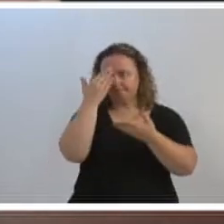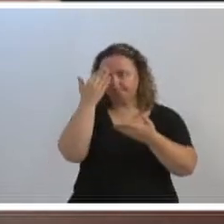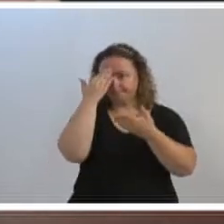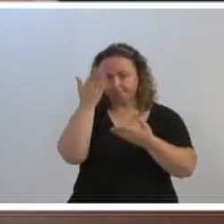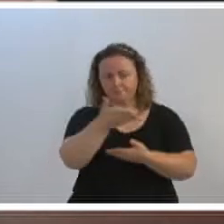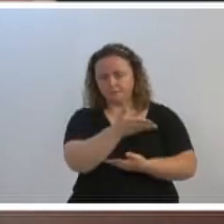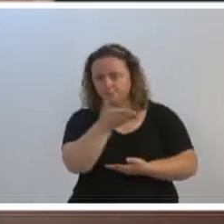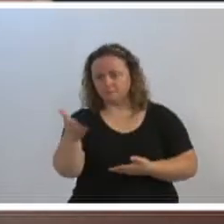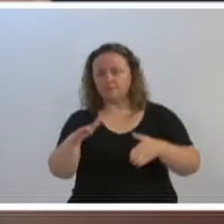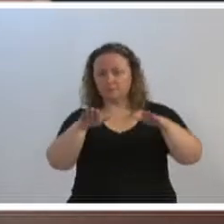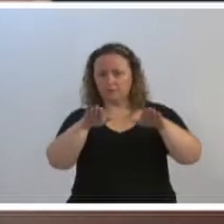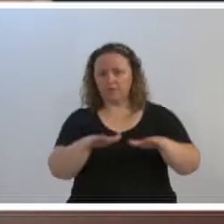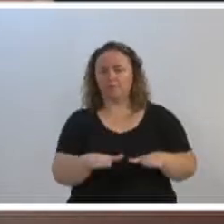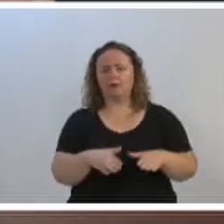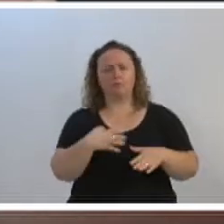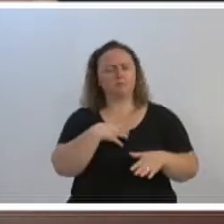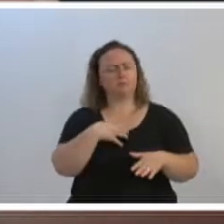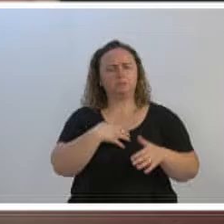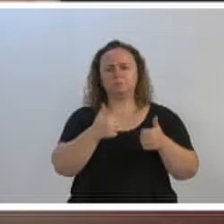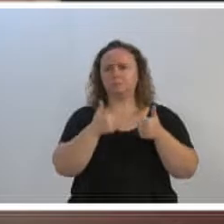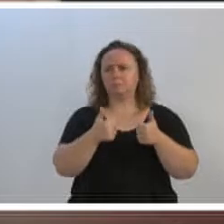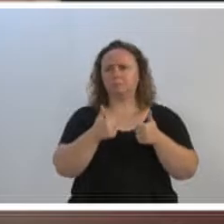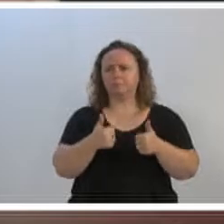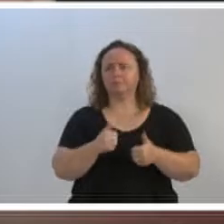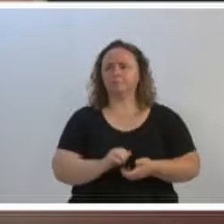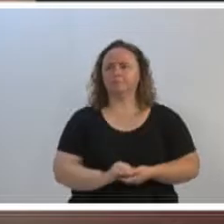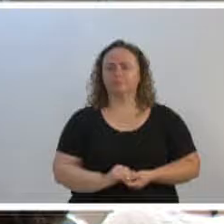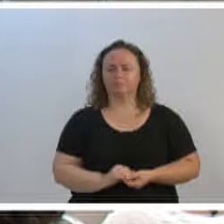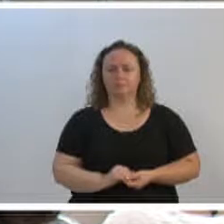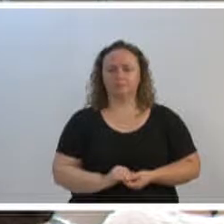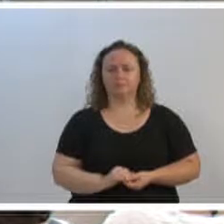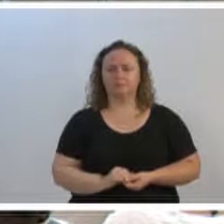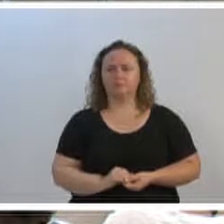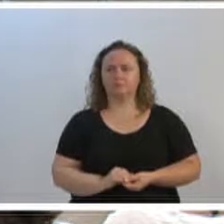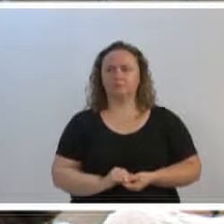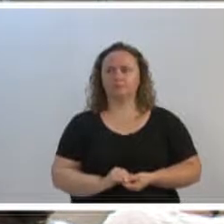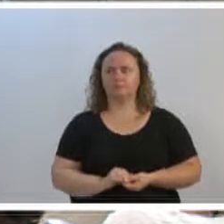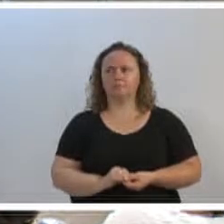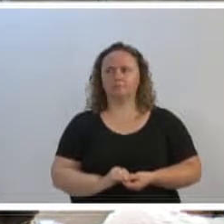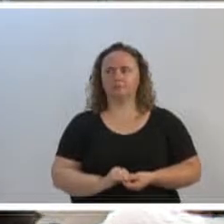quiserem permanecer, sintam-se à vontade. Obrigado.